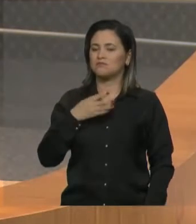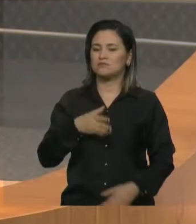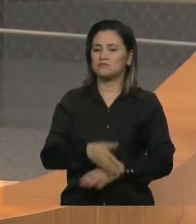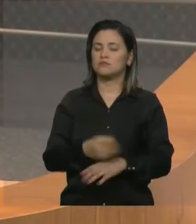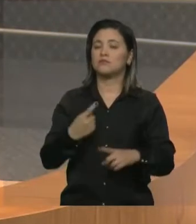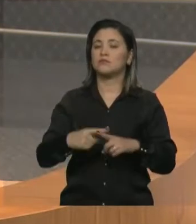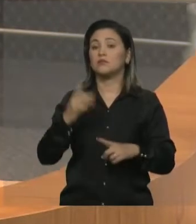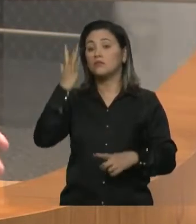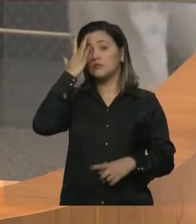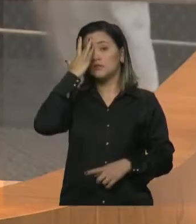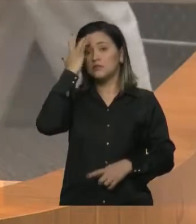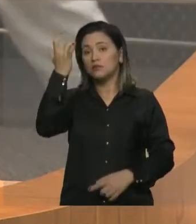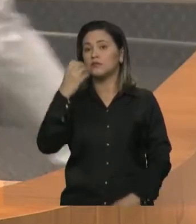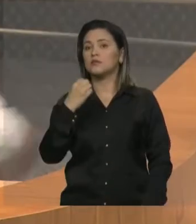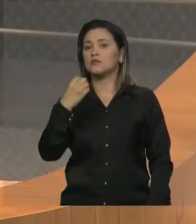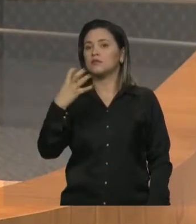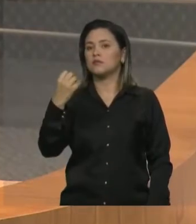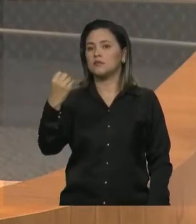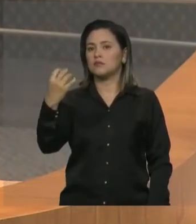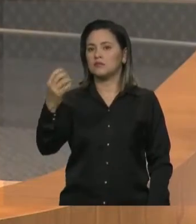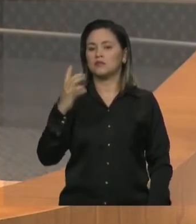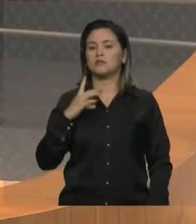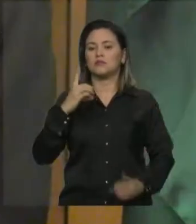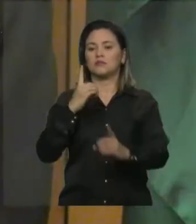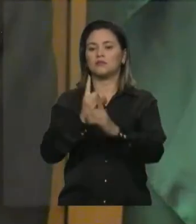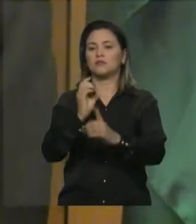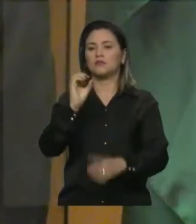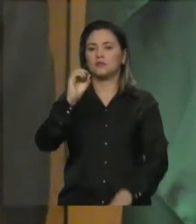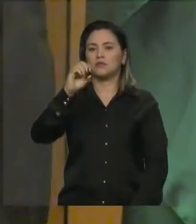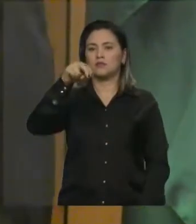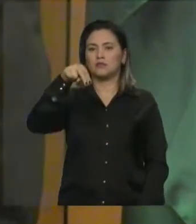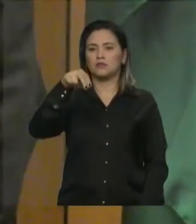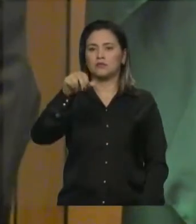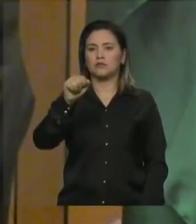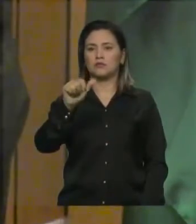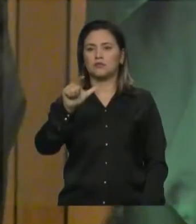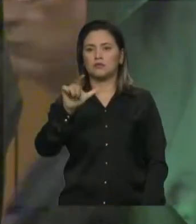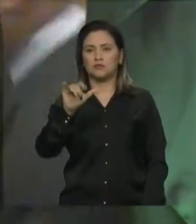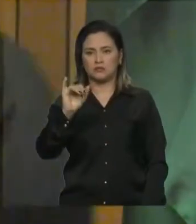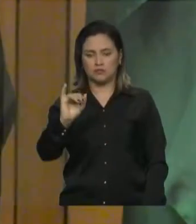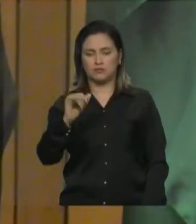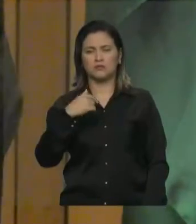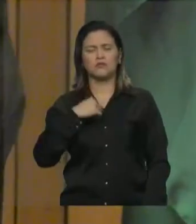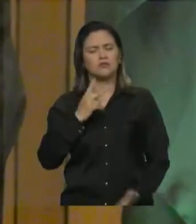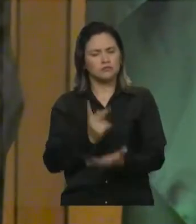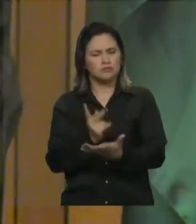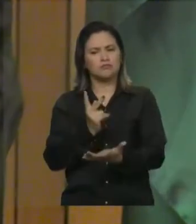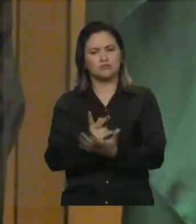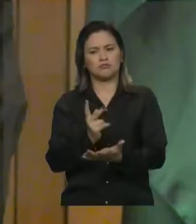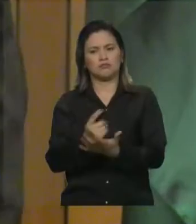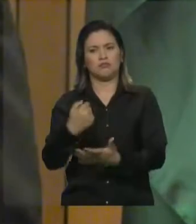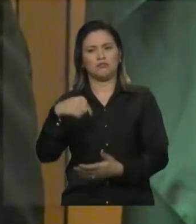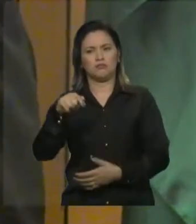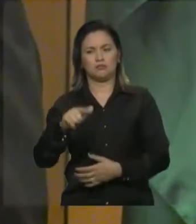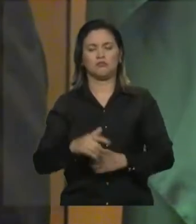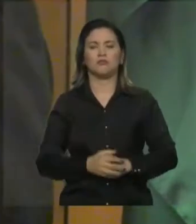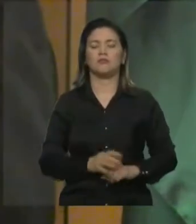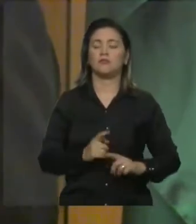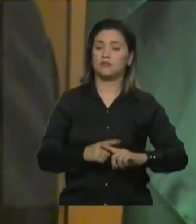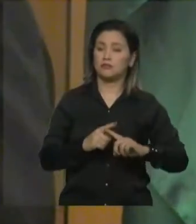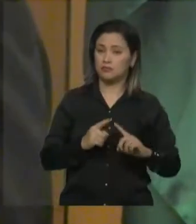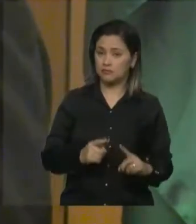unale como faz todos os anos mas quero dizer o deputado